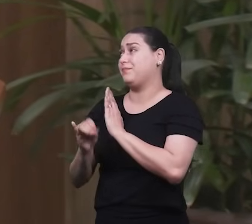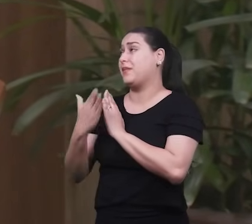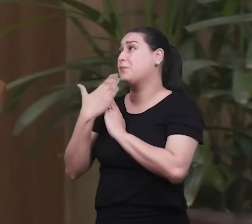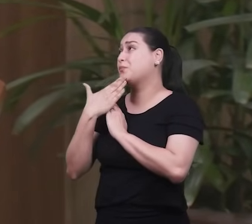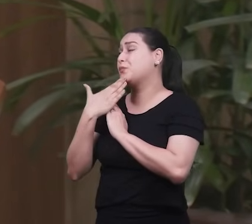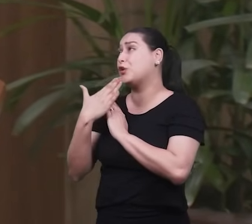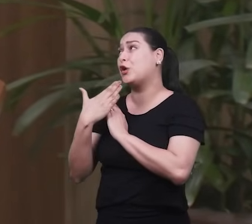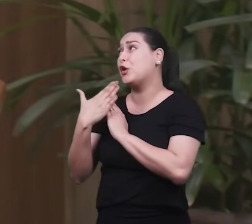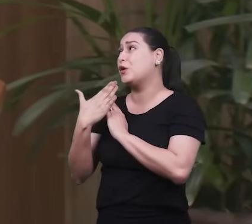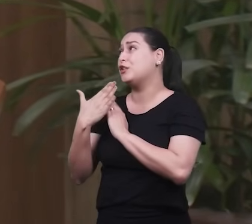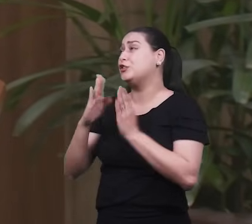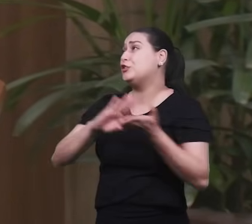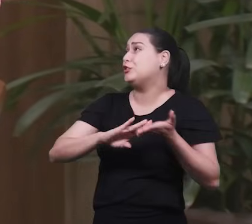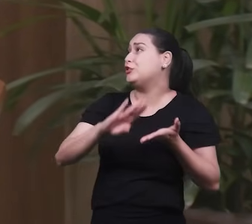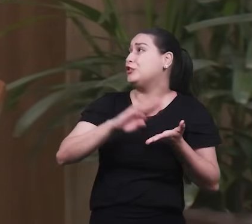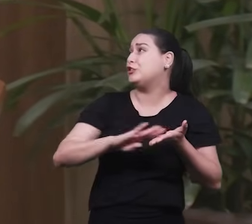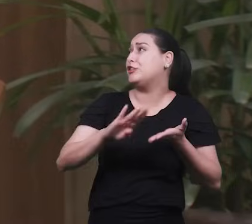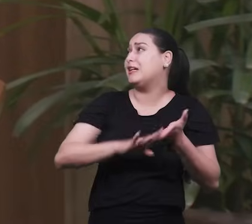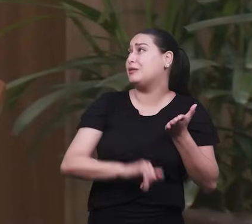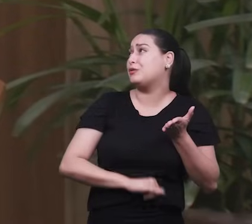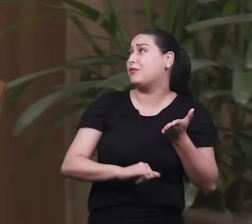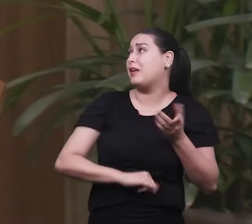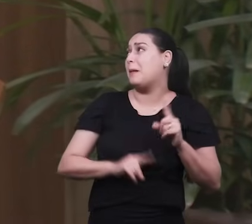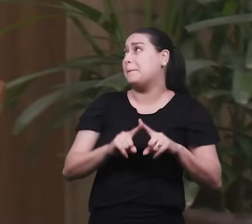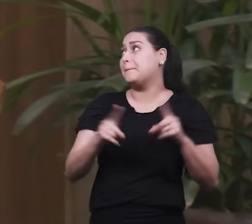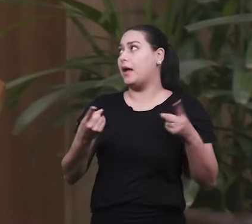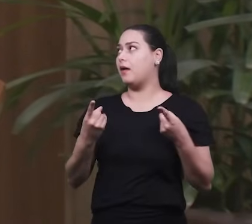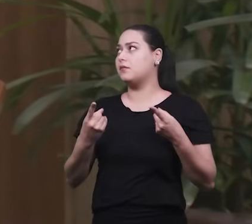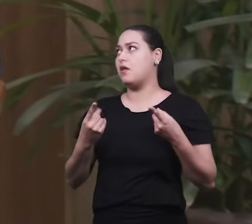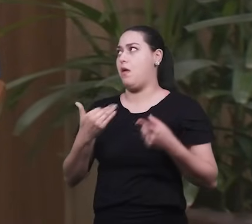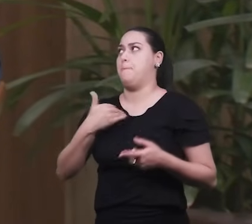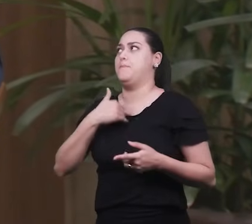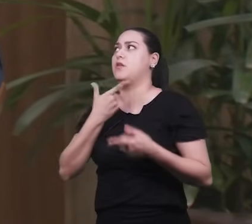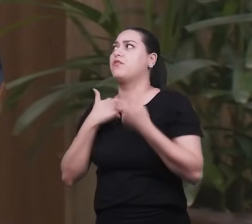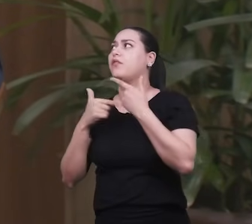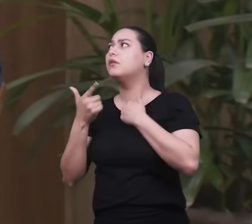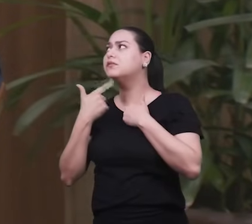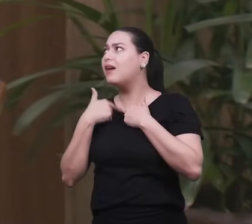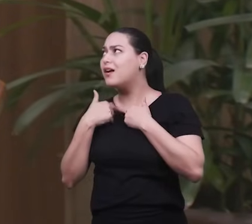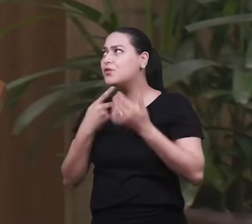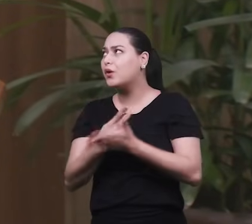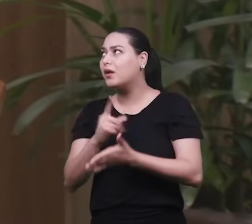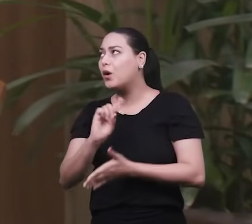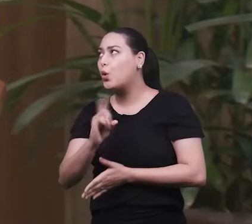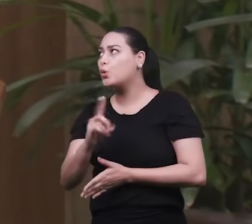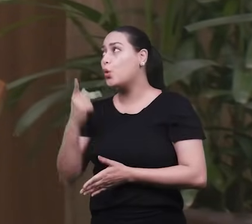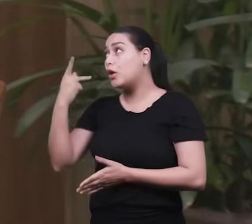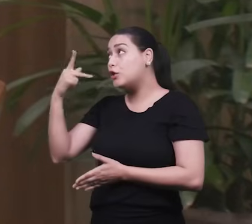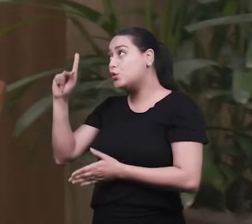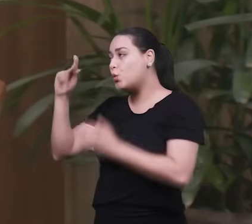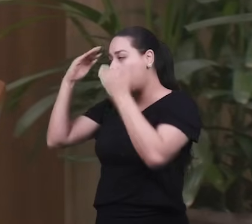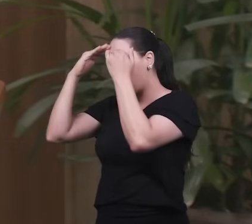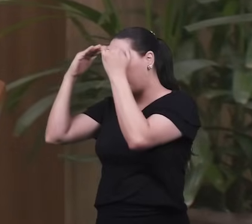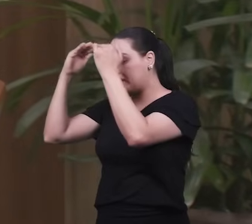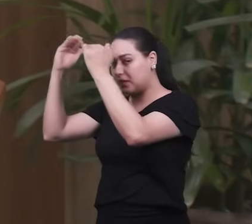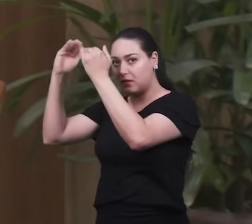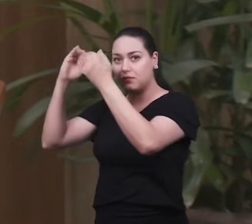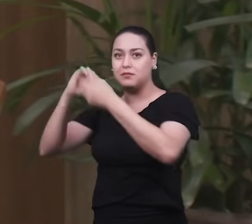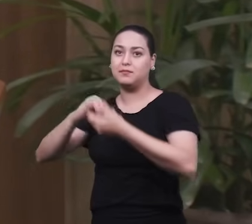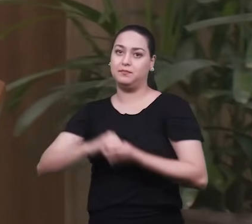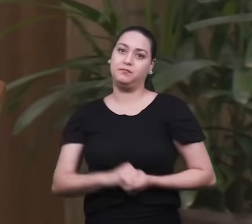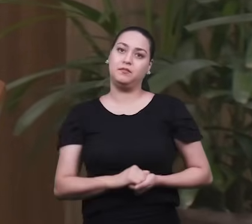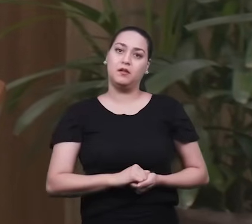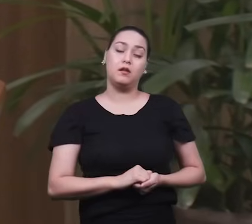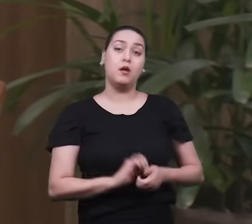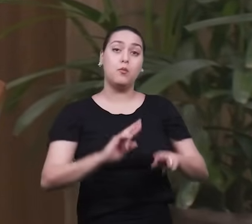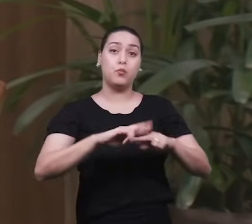possível, Pai, passa de mim esse cálice. Todavia, não seja feita a minha, mas a tua vontade. Foi o